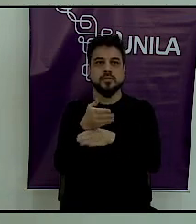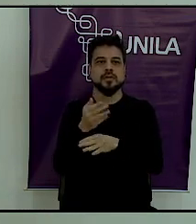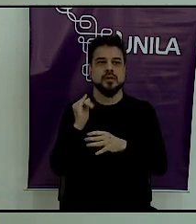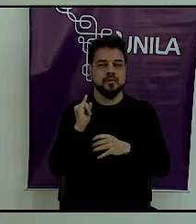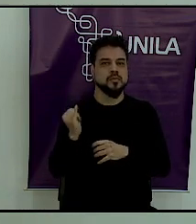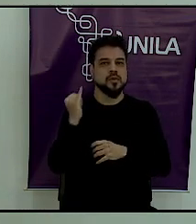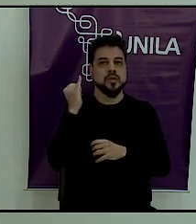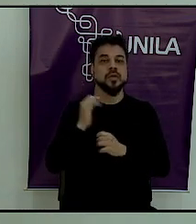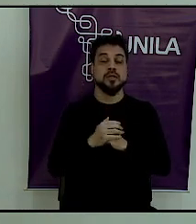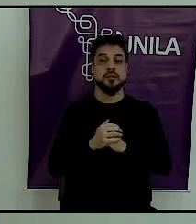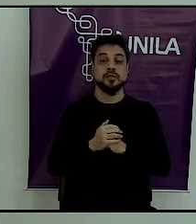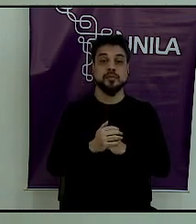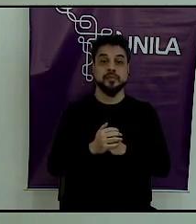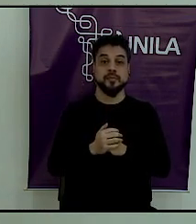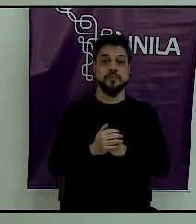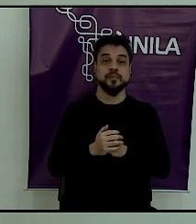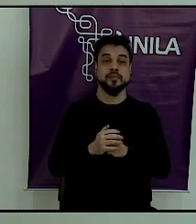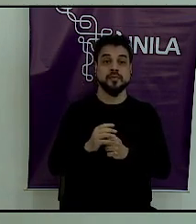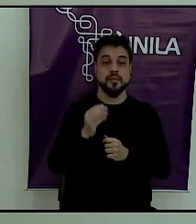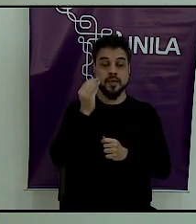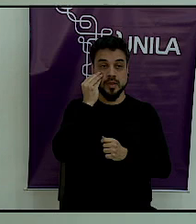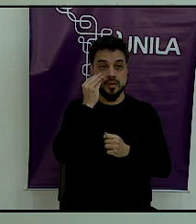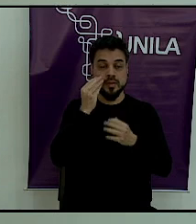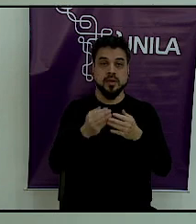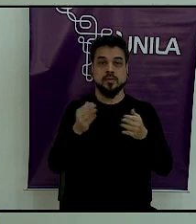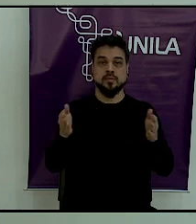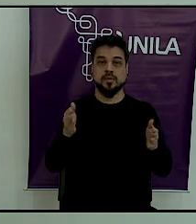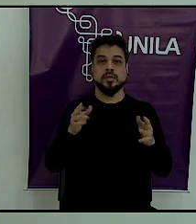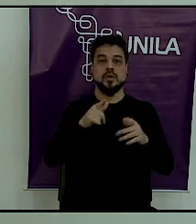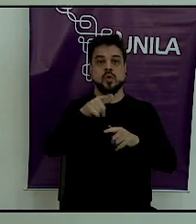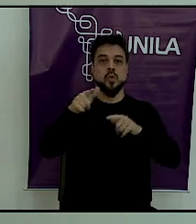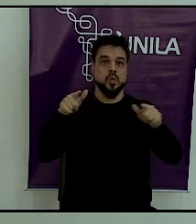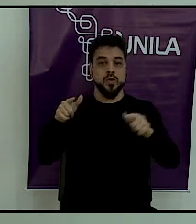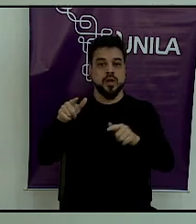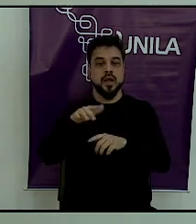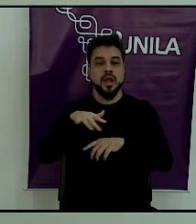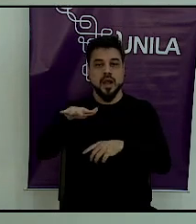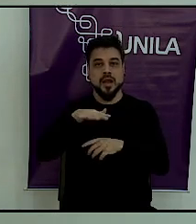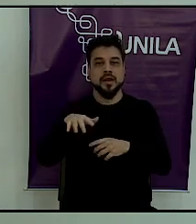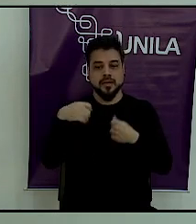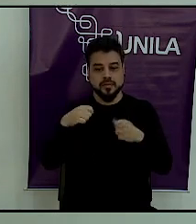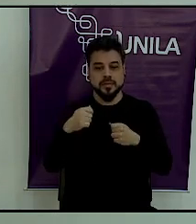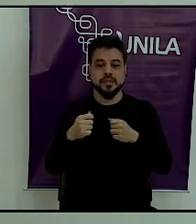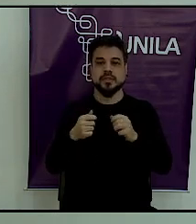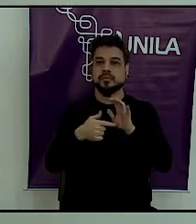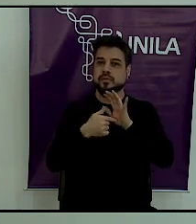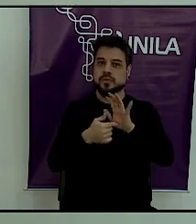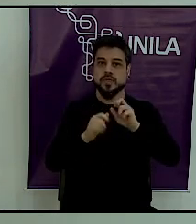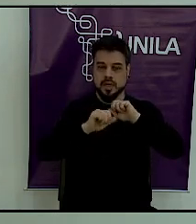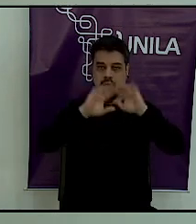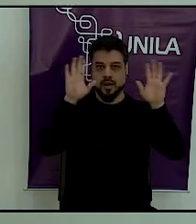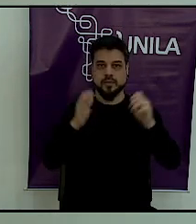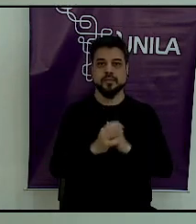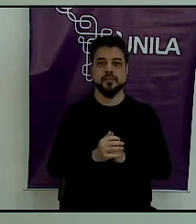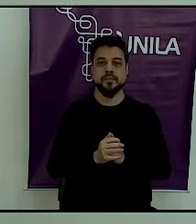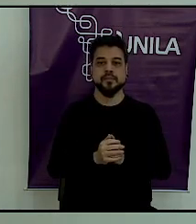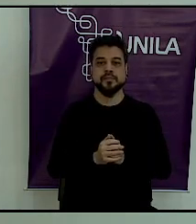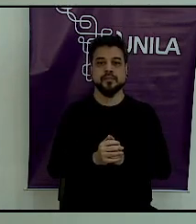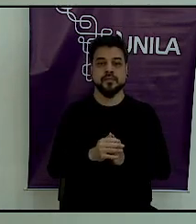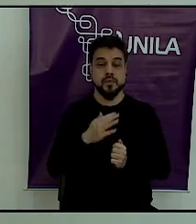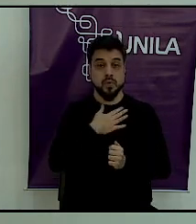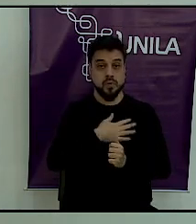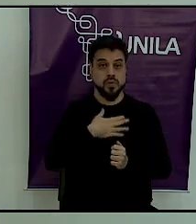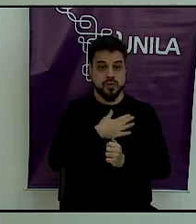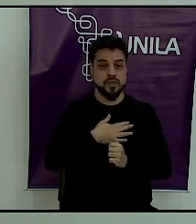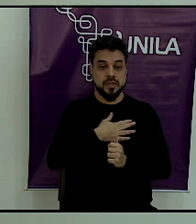sendo implementado, que está se estendo a outras áreas que requerem também a mesma transparência. Gostaria de começar